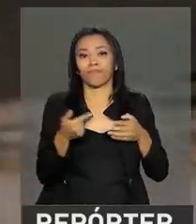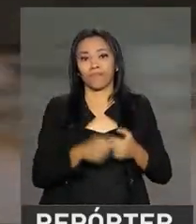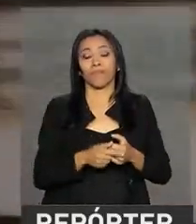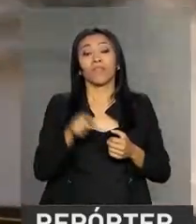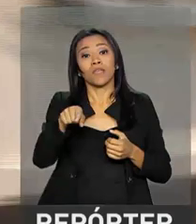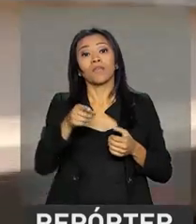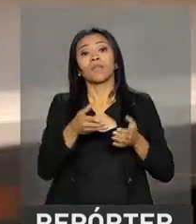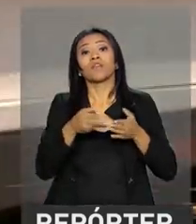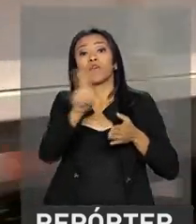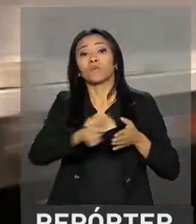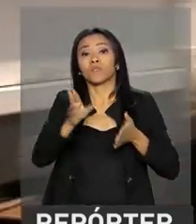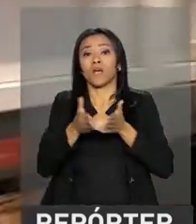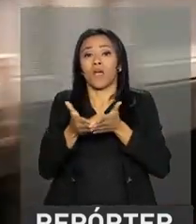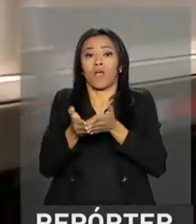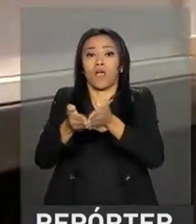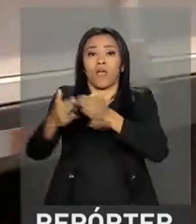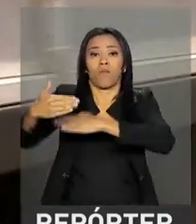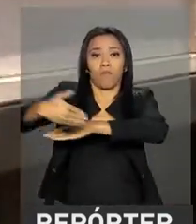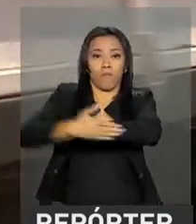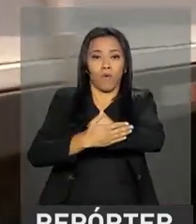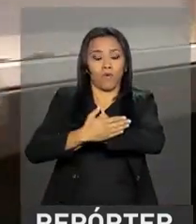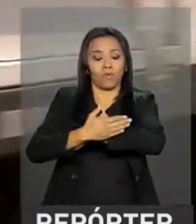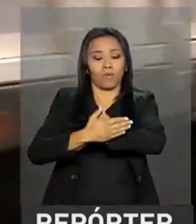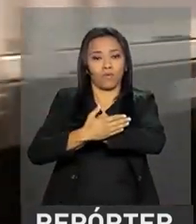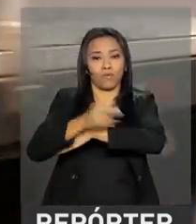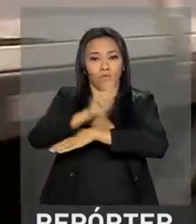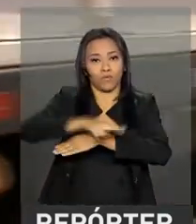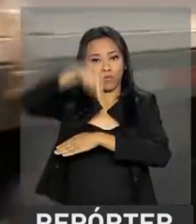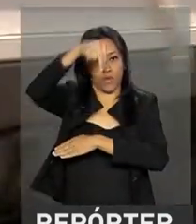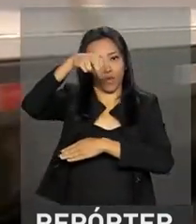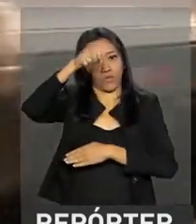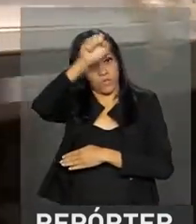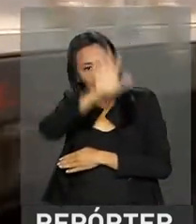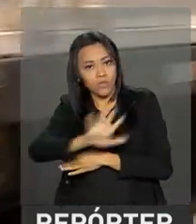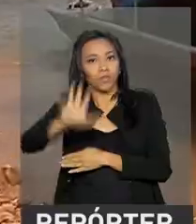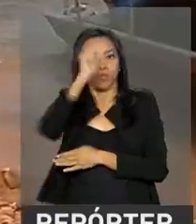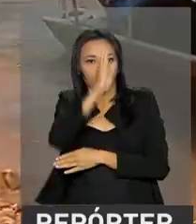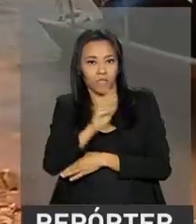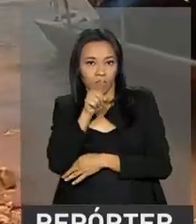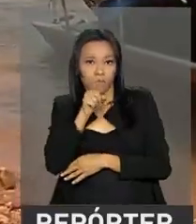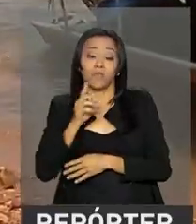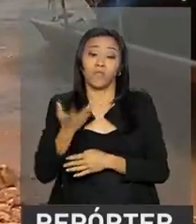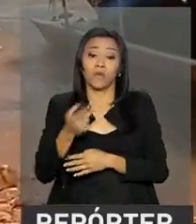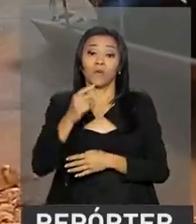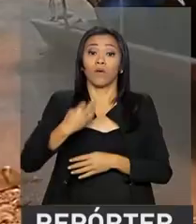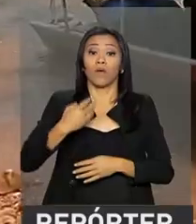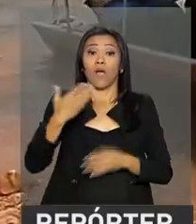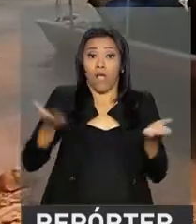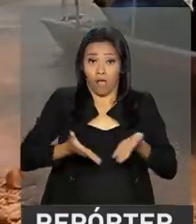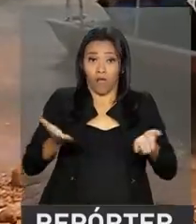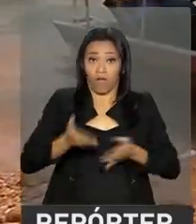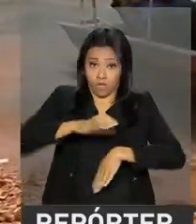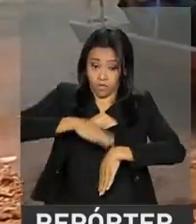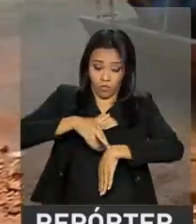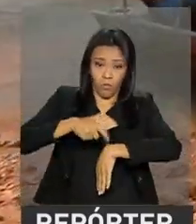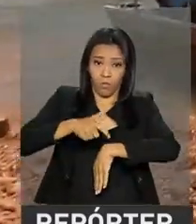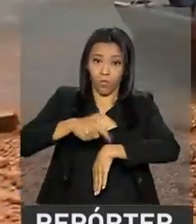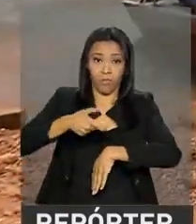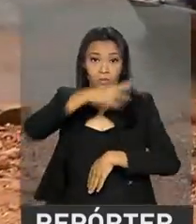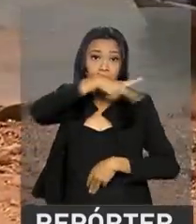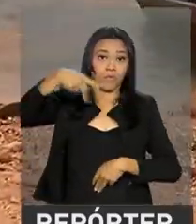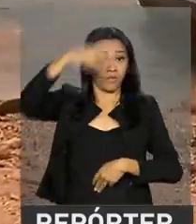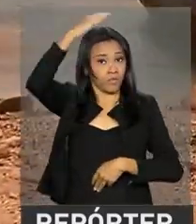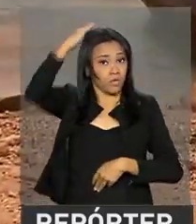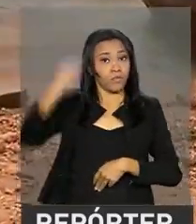através dos portos do da região norte do país então o presidente michel temer está em deslocamento agora para participar dessa cerimônia